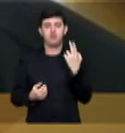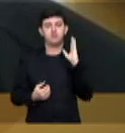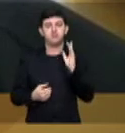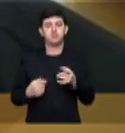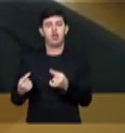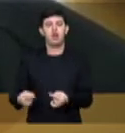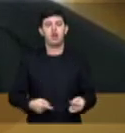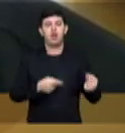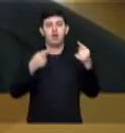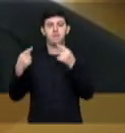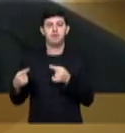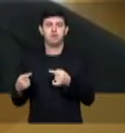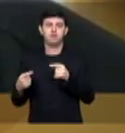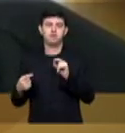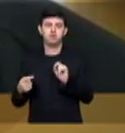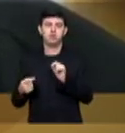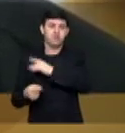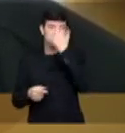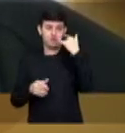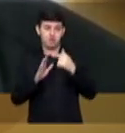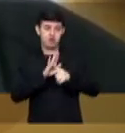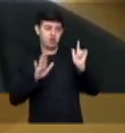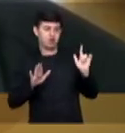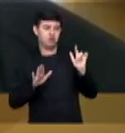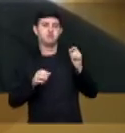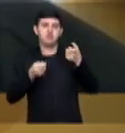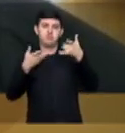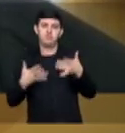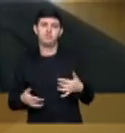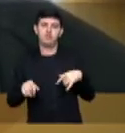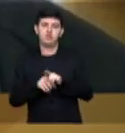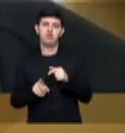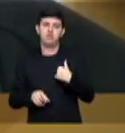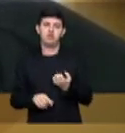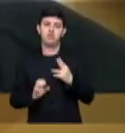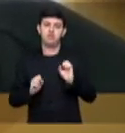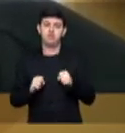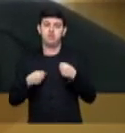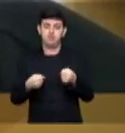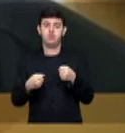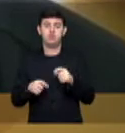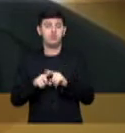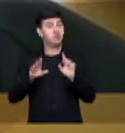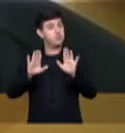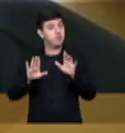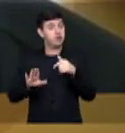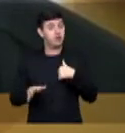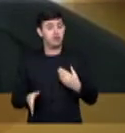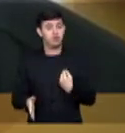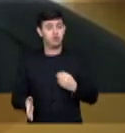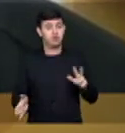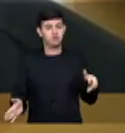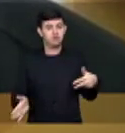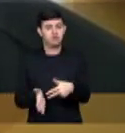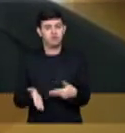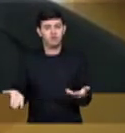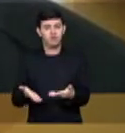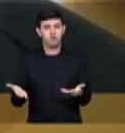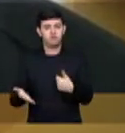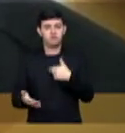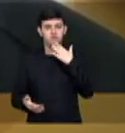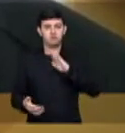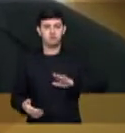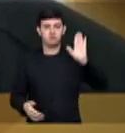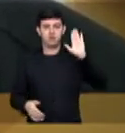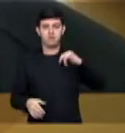debatido pelos aqueles que me antecederam, e assim me empenharei, mas também devo aqui cumprir o meu juramento